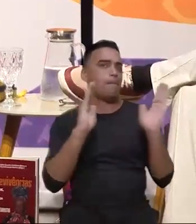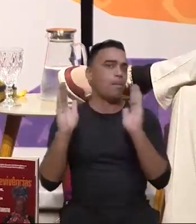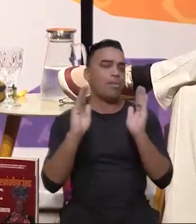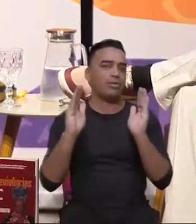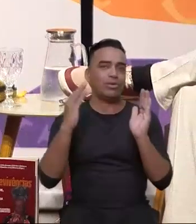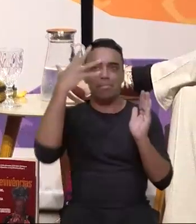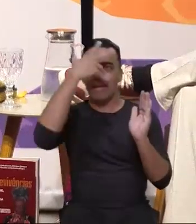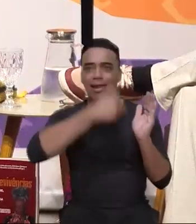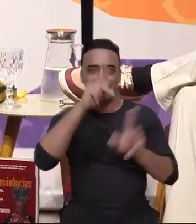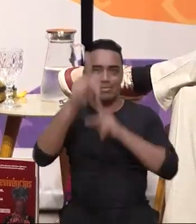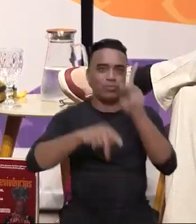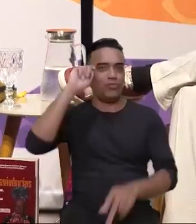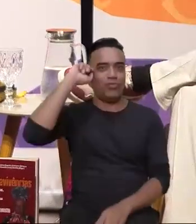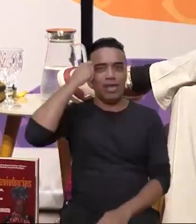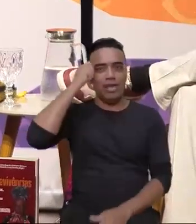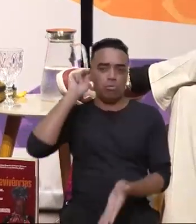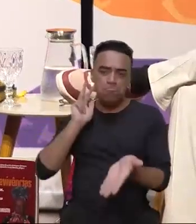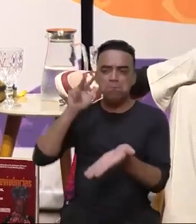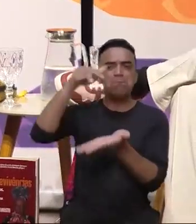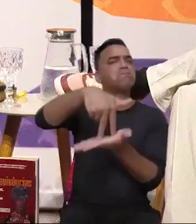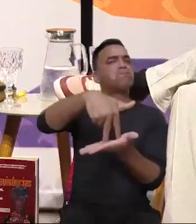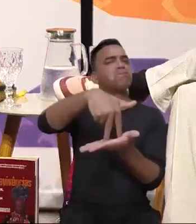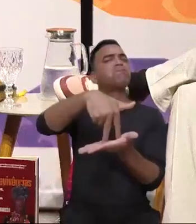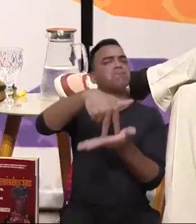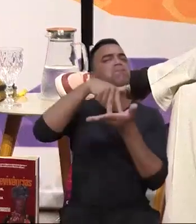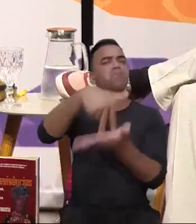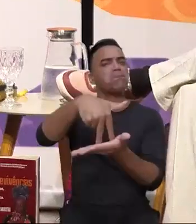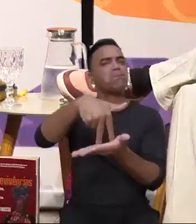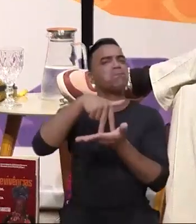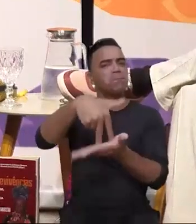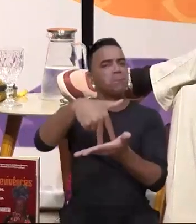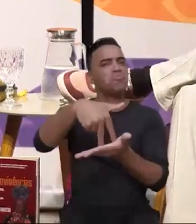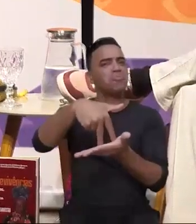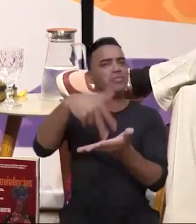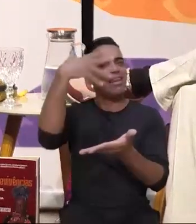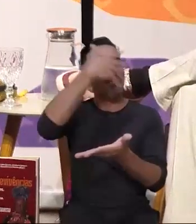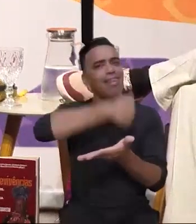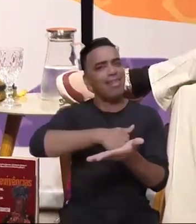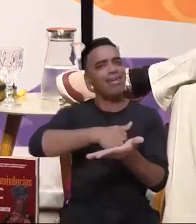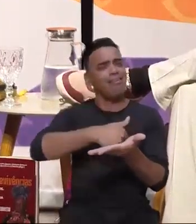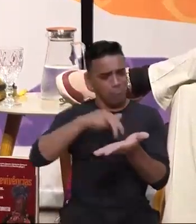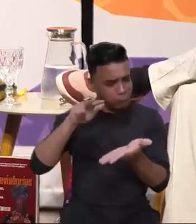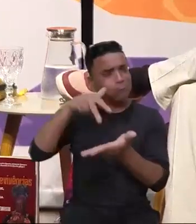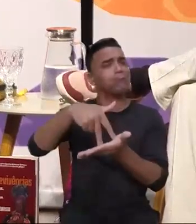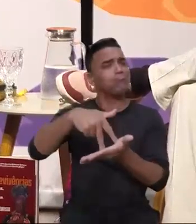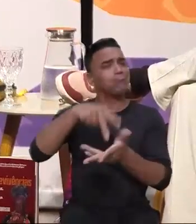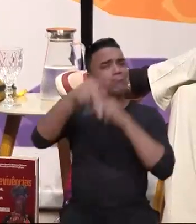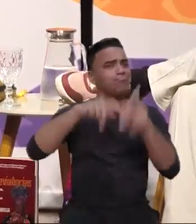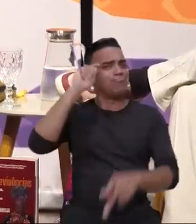que a beleza negra é firmada, né, é afirmada com muita